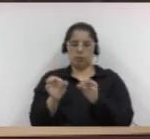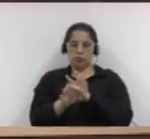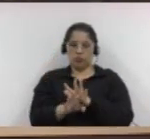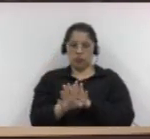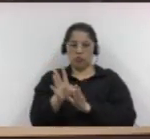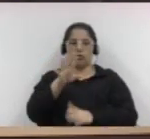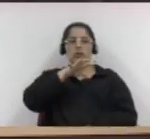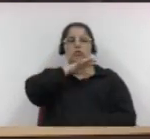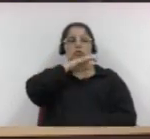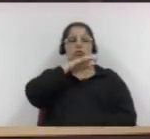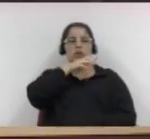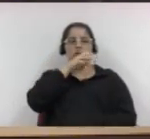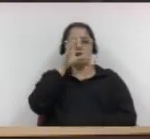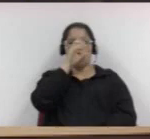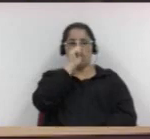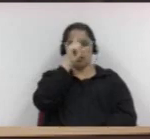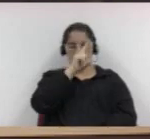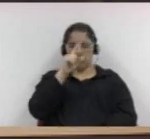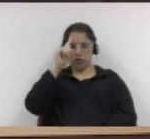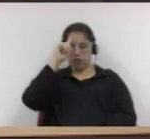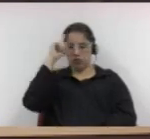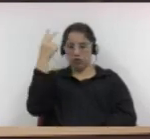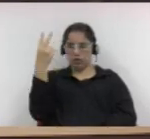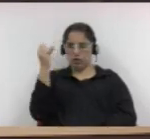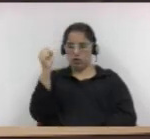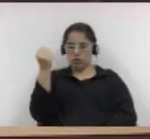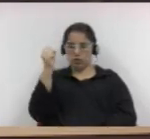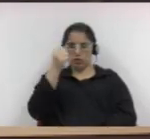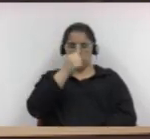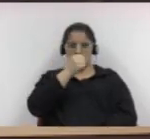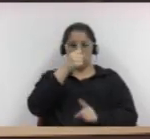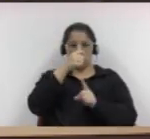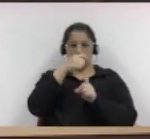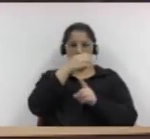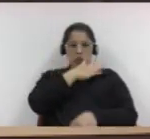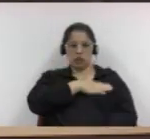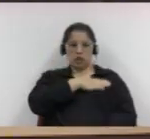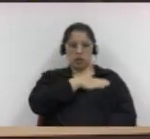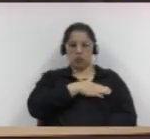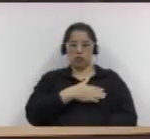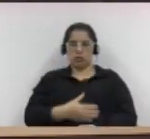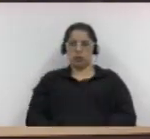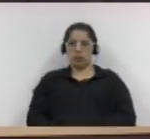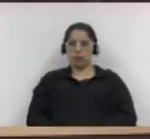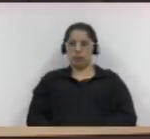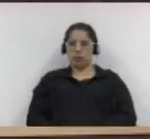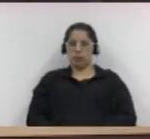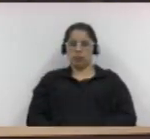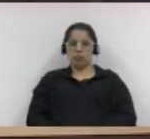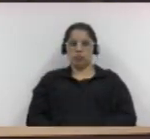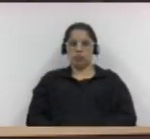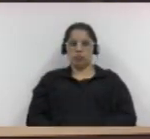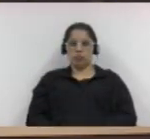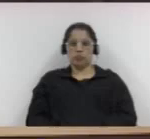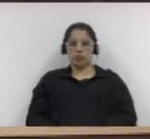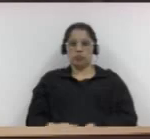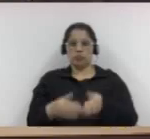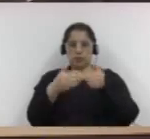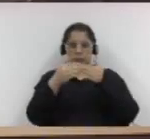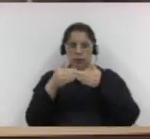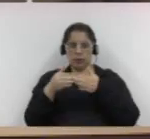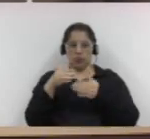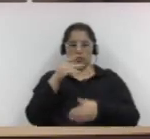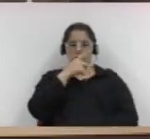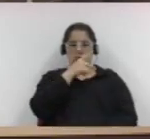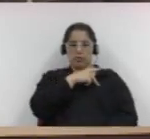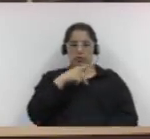Silva, Limeira, 28 de agosto de 2015. Excelência ao senhor Nilton César dos Santos, presidente da Câmara